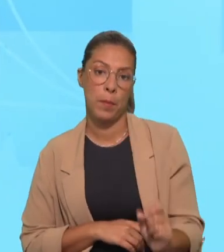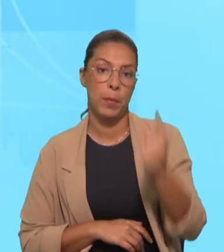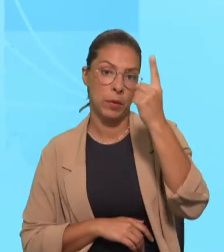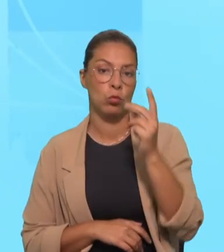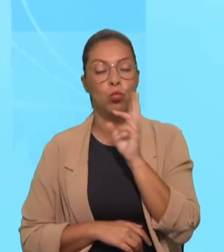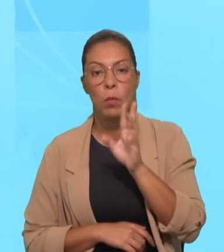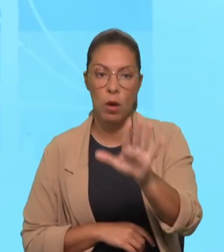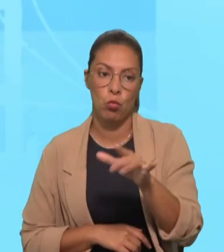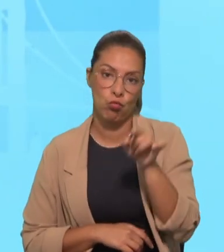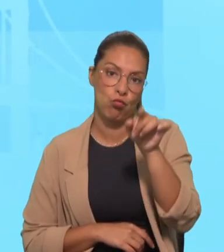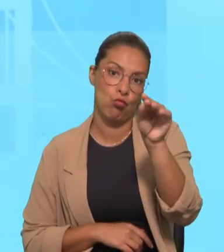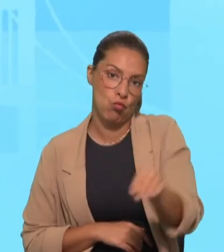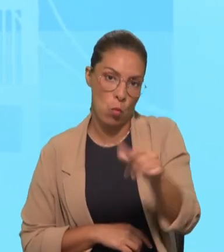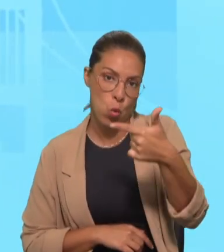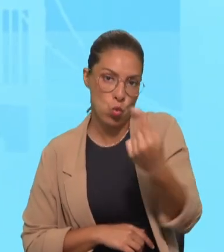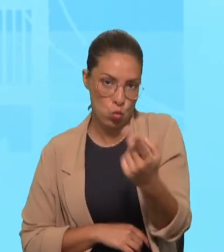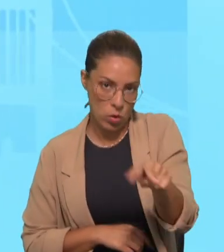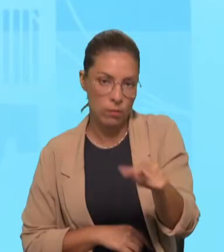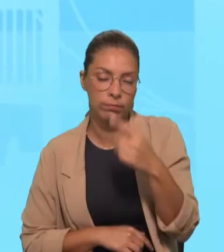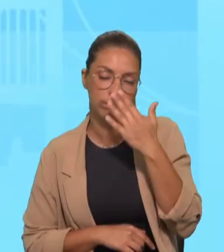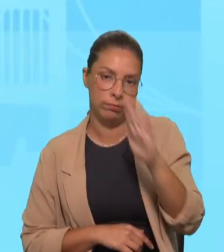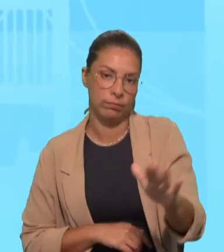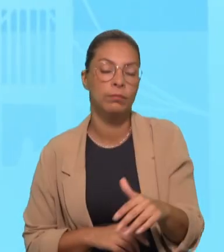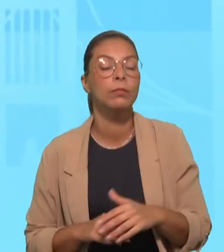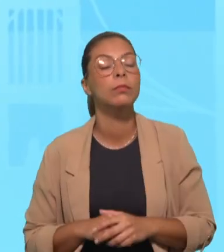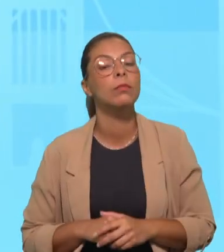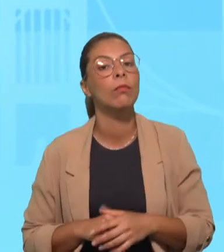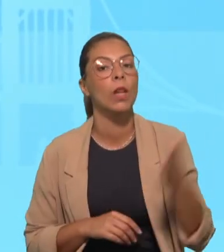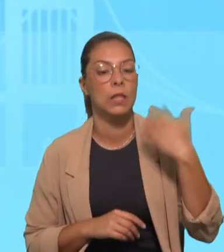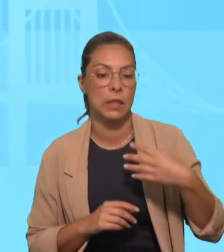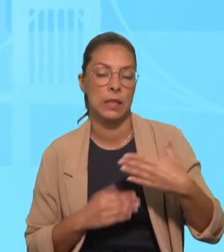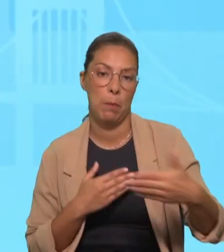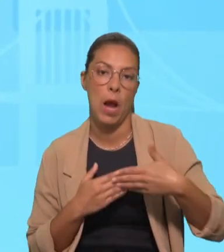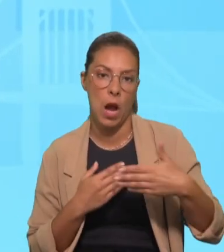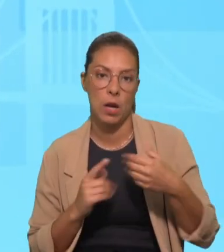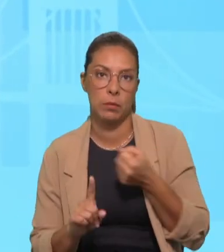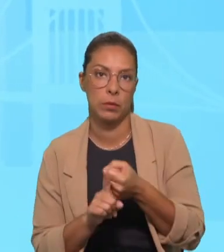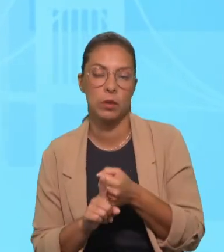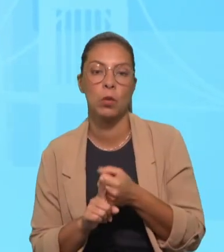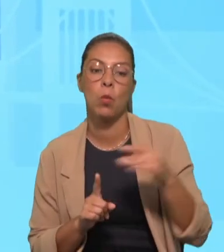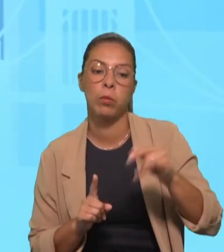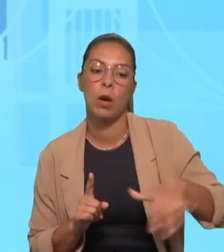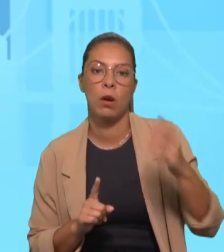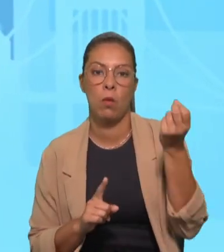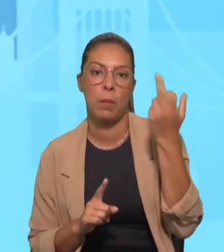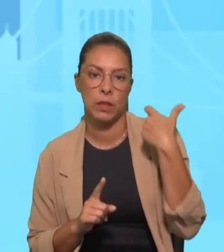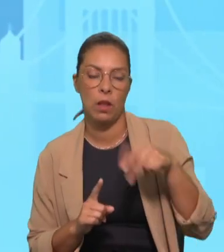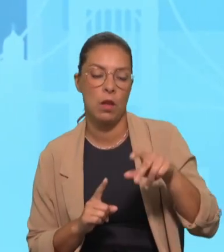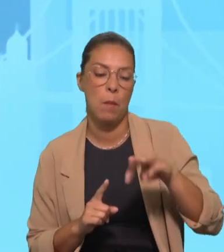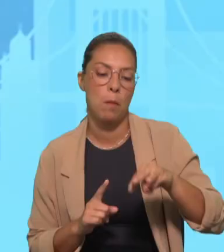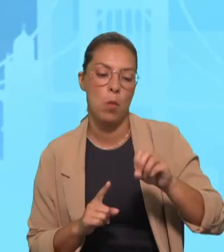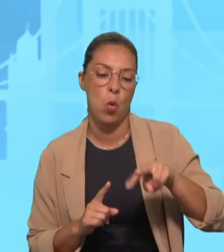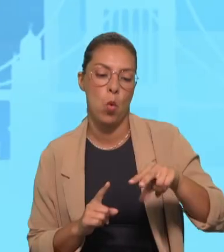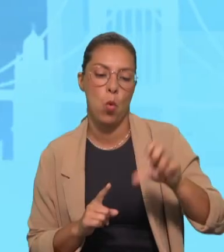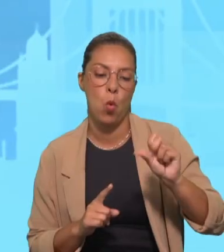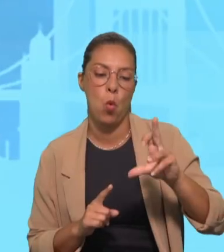por tu, também és jovem, iniciaste as semanas missionárias em Torre de Moncorvo. O ano passado foi a tua primeira experiência, apesar de já